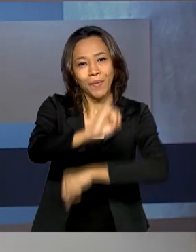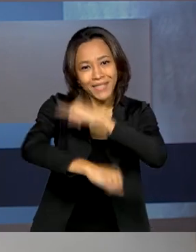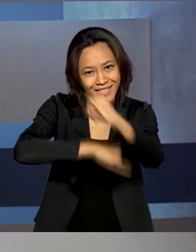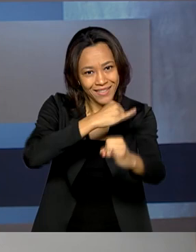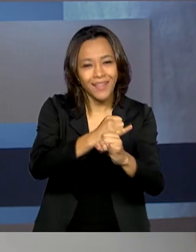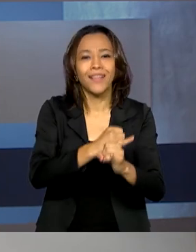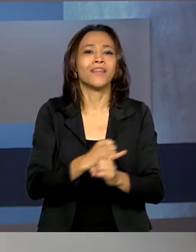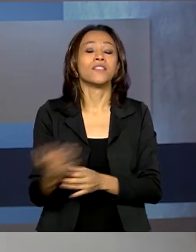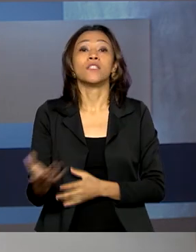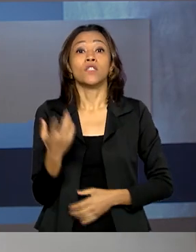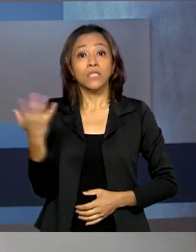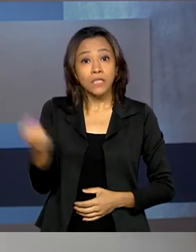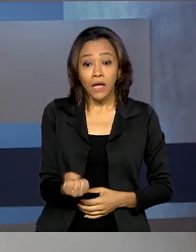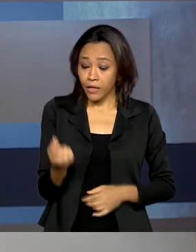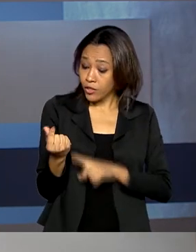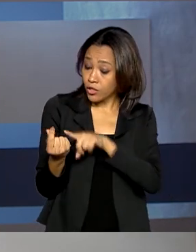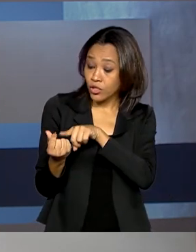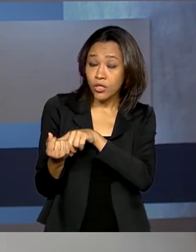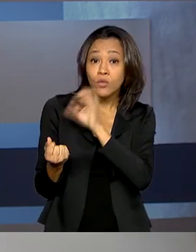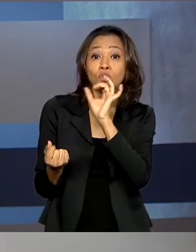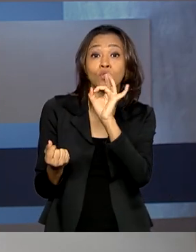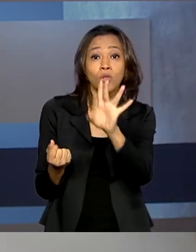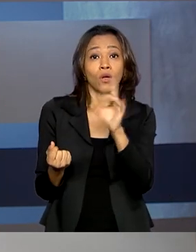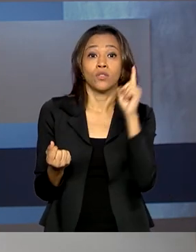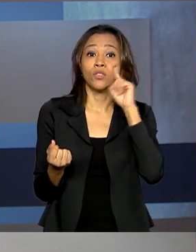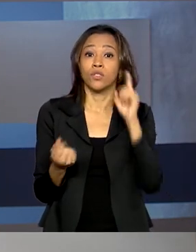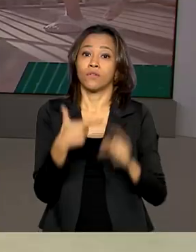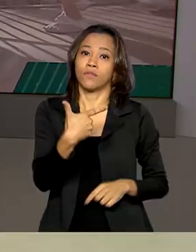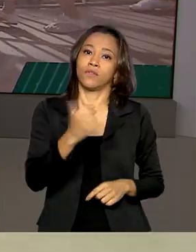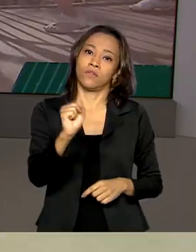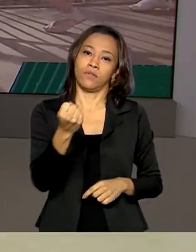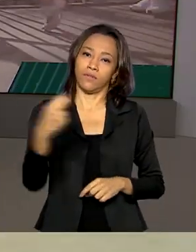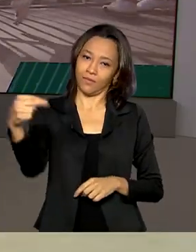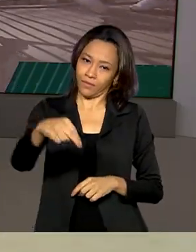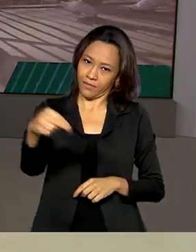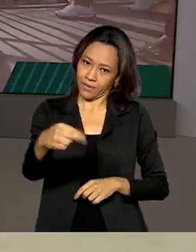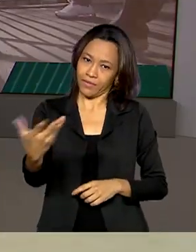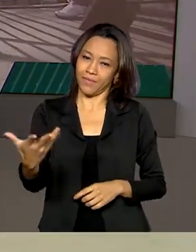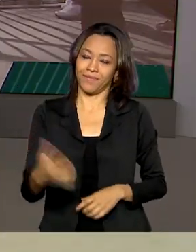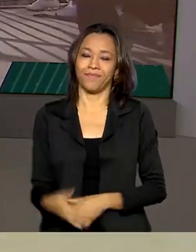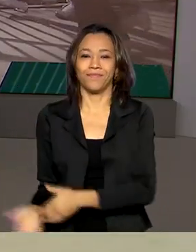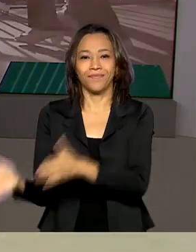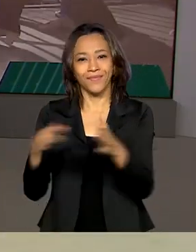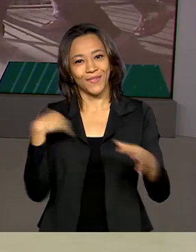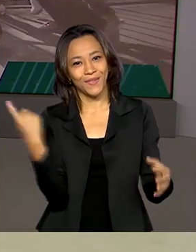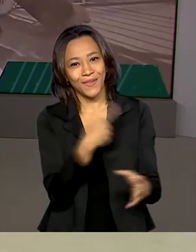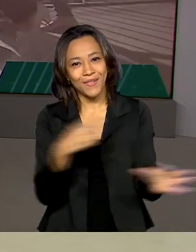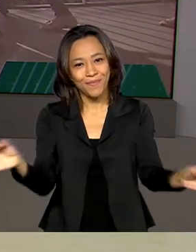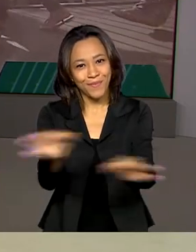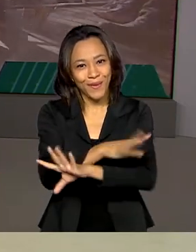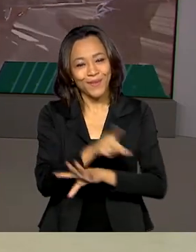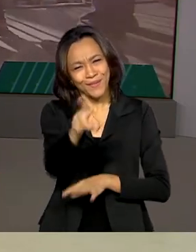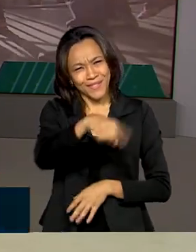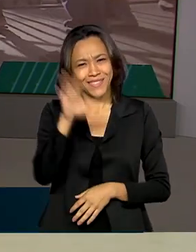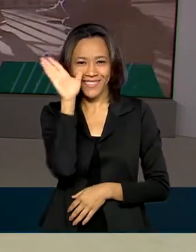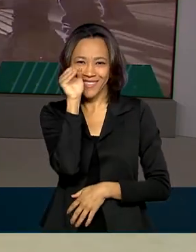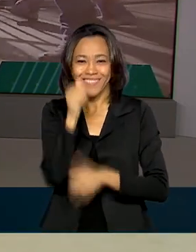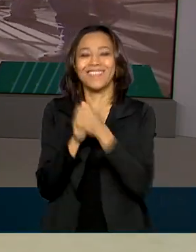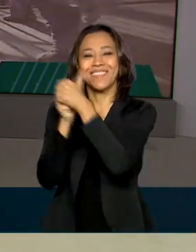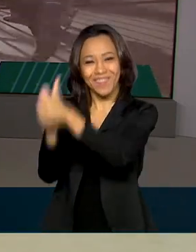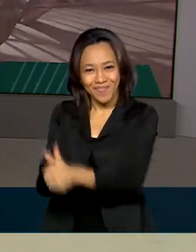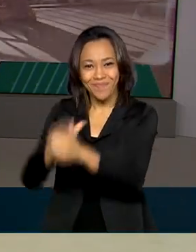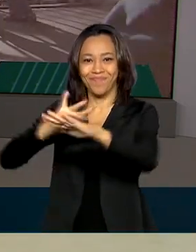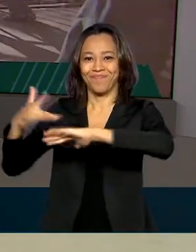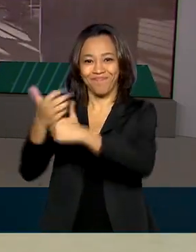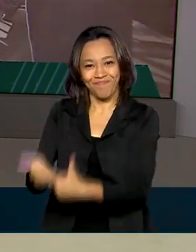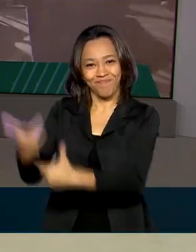saque em espécie será liberado no dia 28 de novembro. O Brasil em Dia termina aqui. Nos acompanhe também pelas